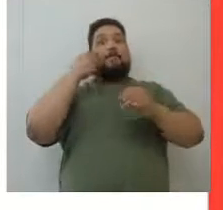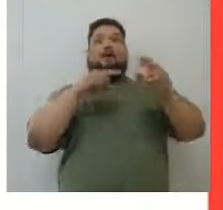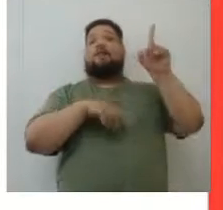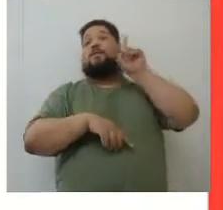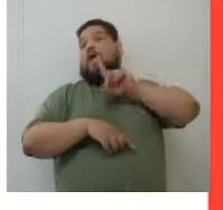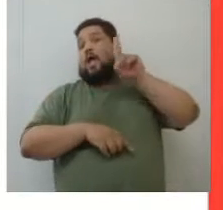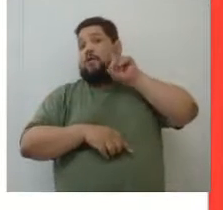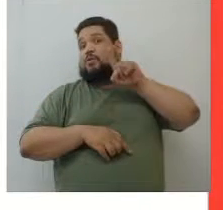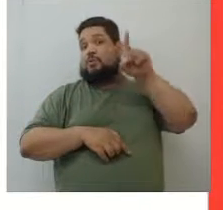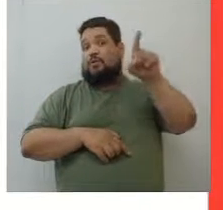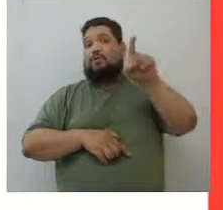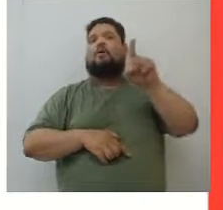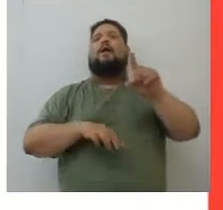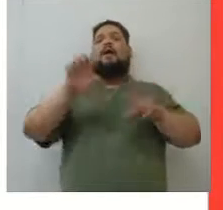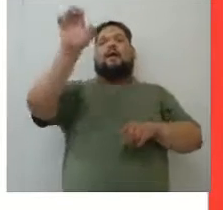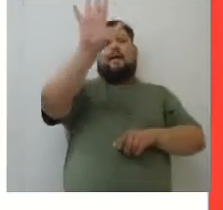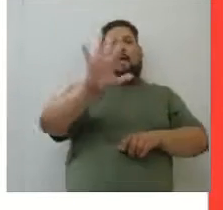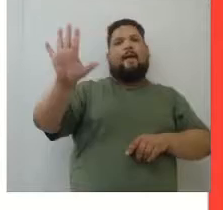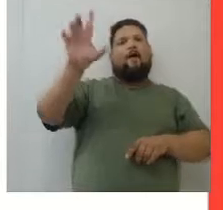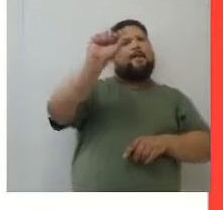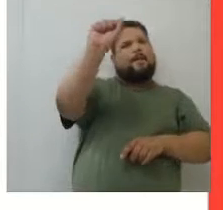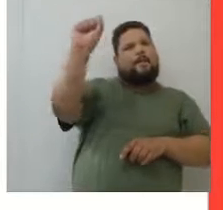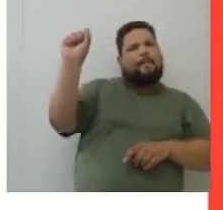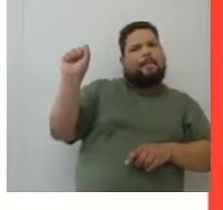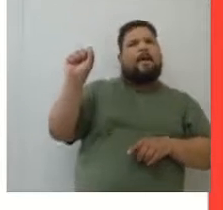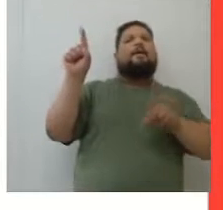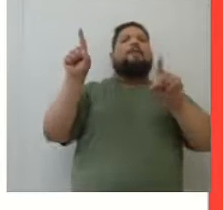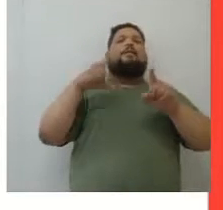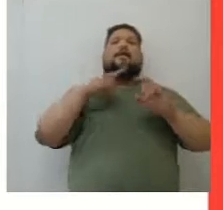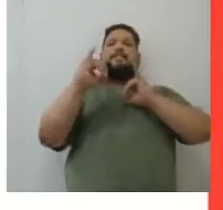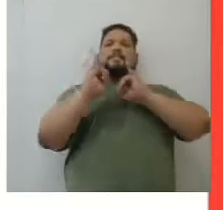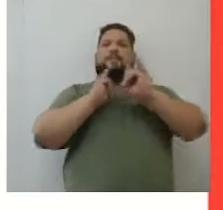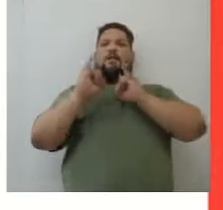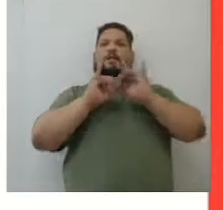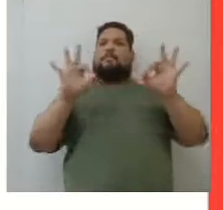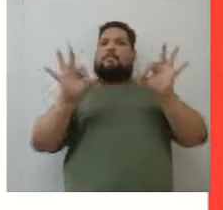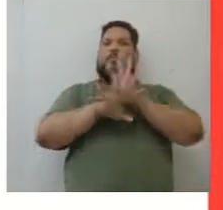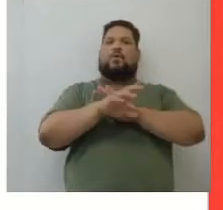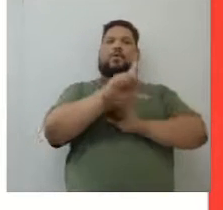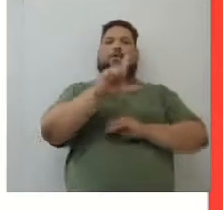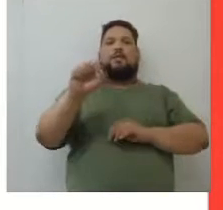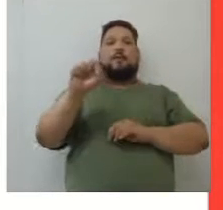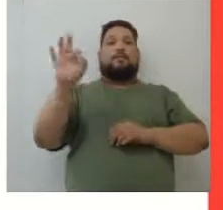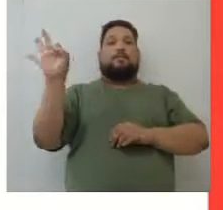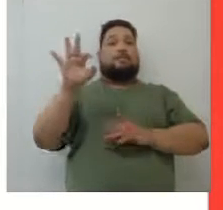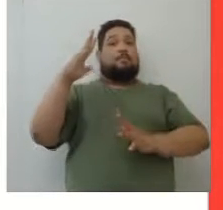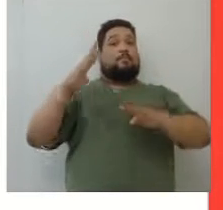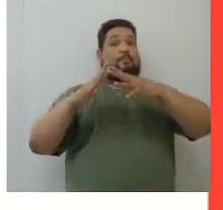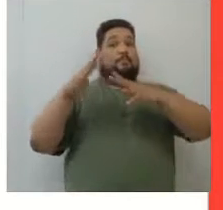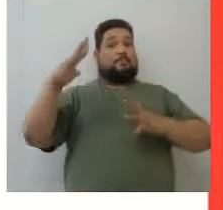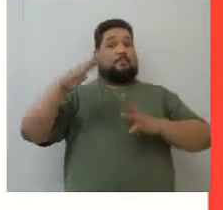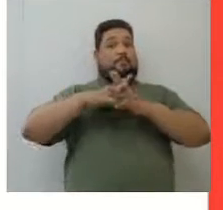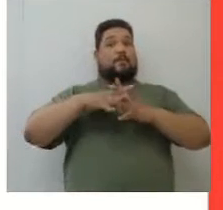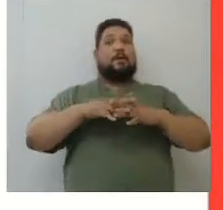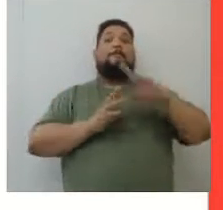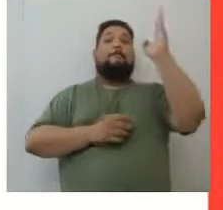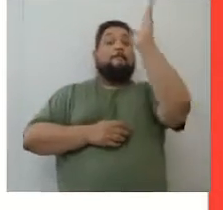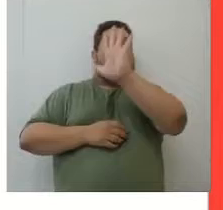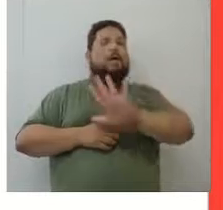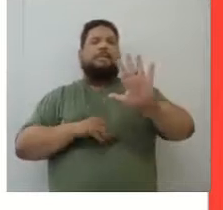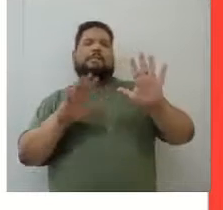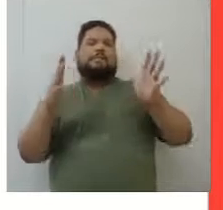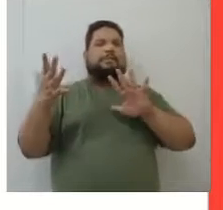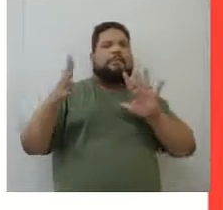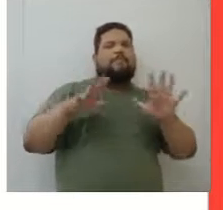né? Partes da Europa, tem um sistema de internet no 100%. Vamos ver que o Brasil está numa transição, a gente não consegue saber se o Brasil